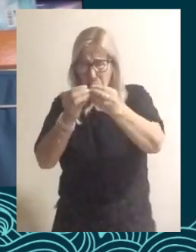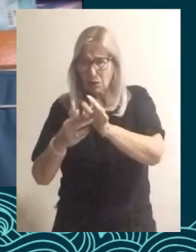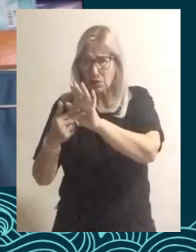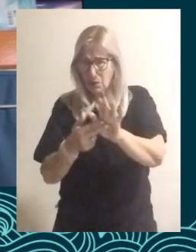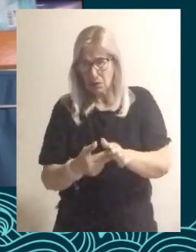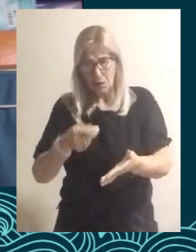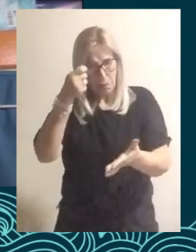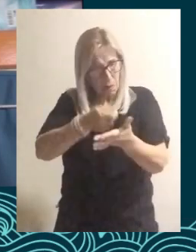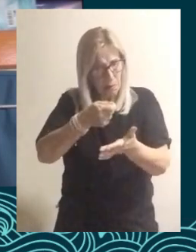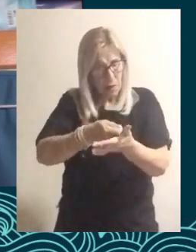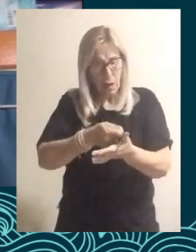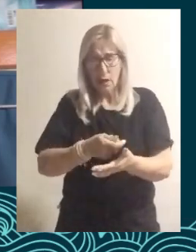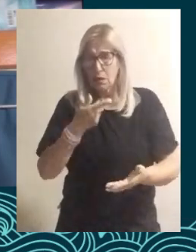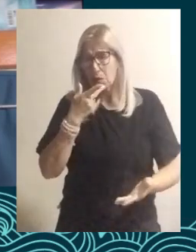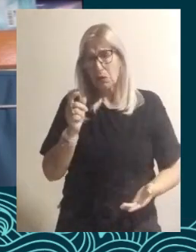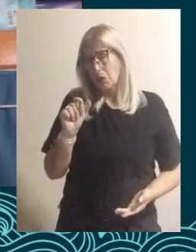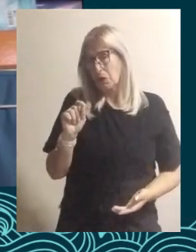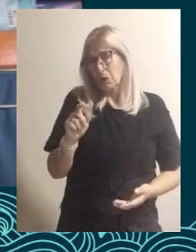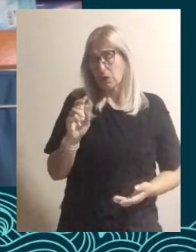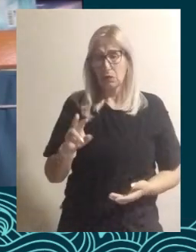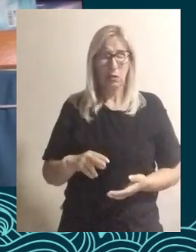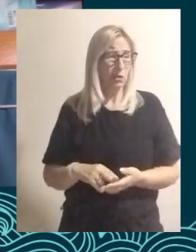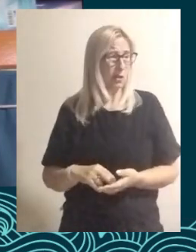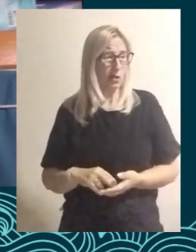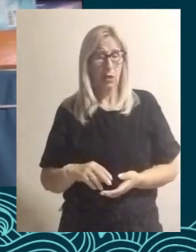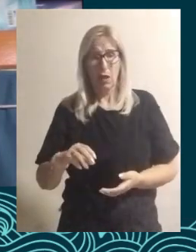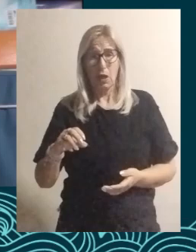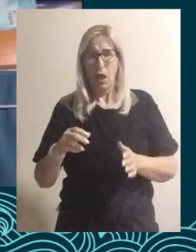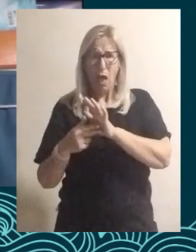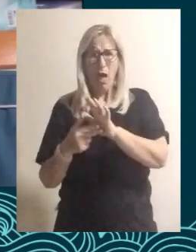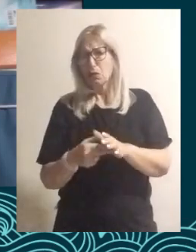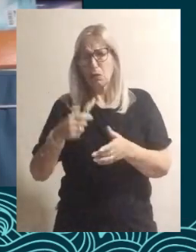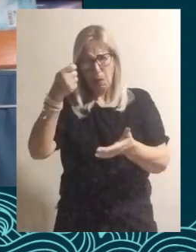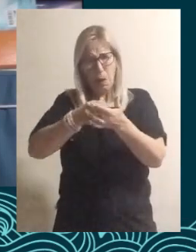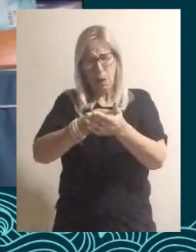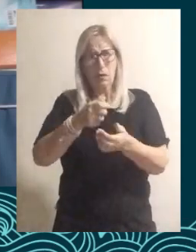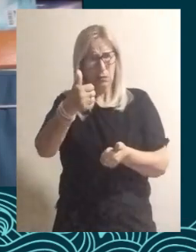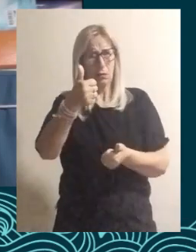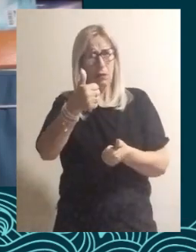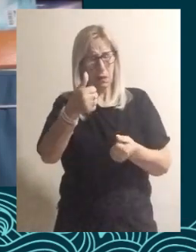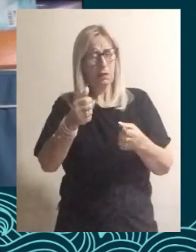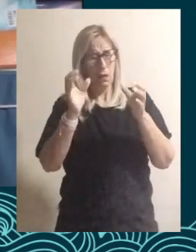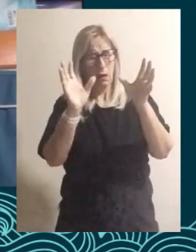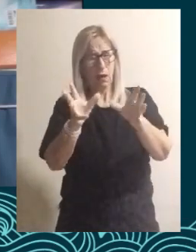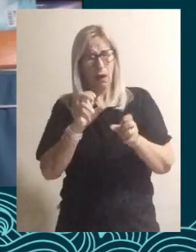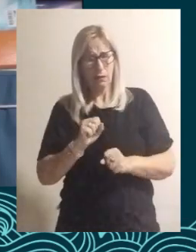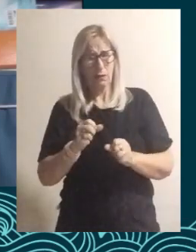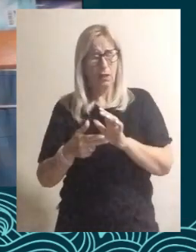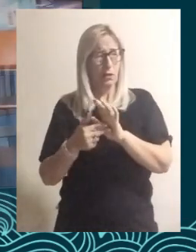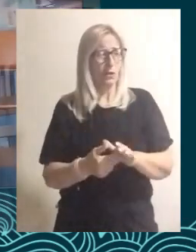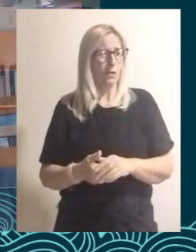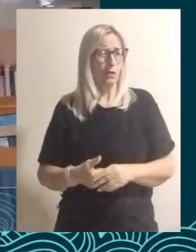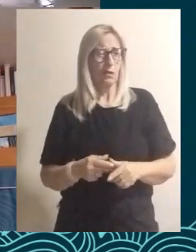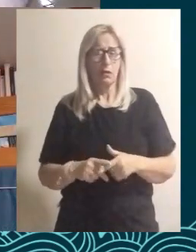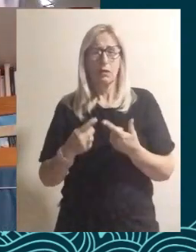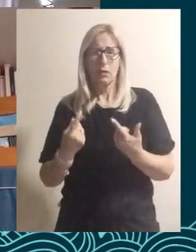que eu não uso mais, eu te vendo pelo preço que você puder pagar. E eu falei, tá, tudo que eu posso pagar hoje é uma bicicleta. Ele falou, tudo bem, eu